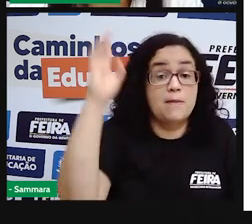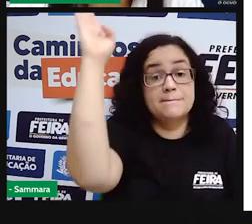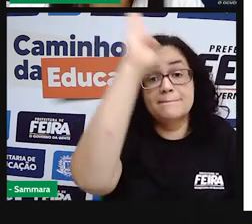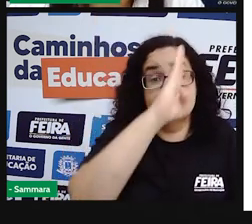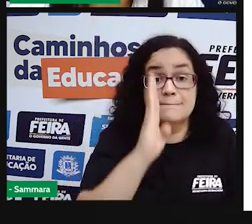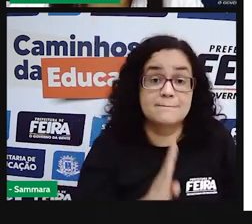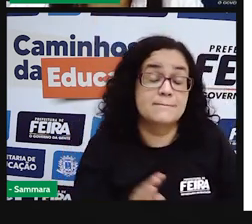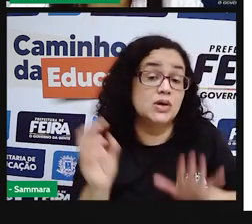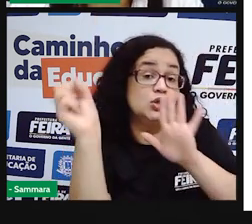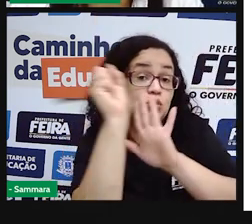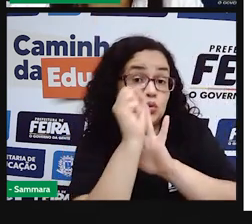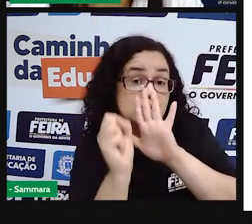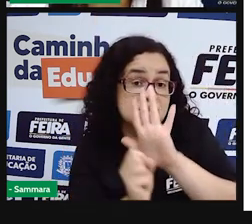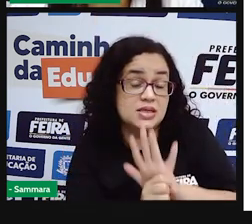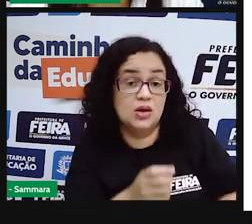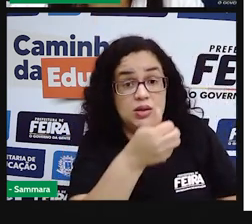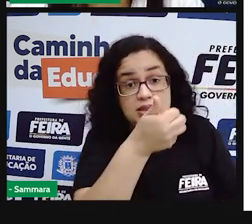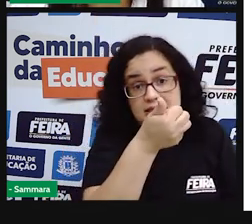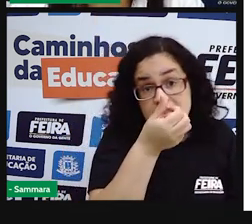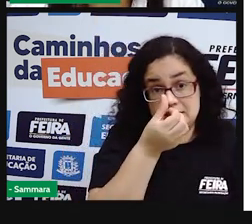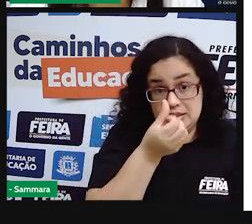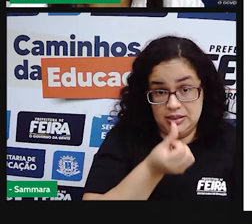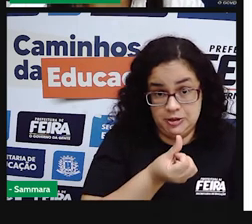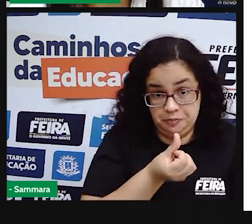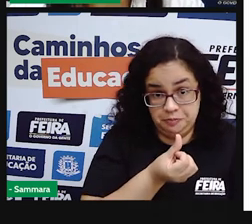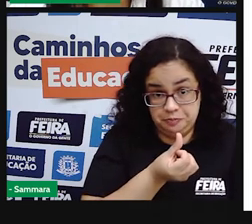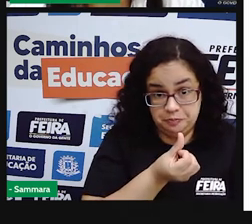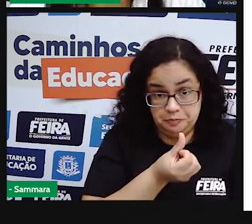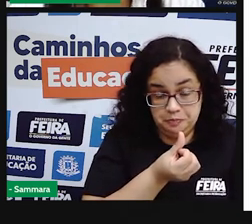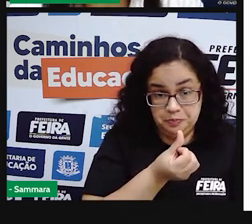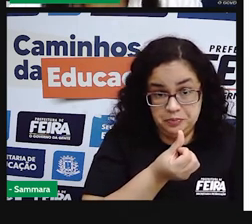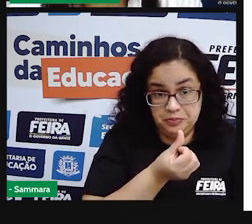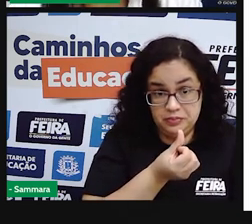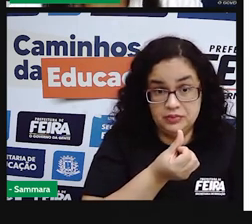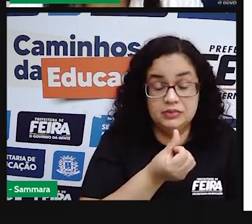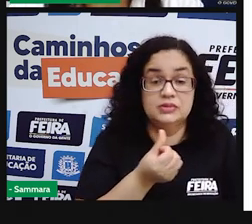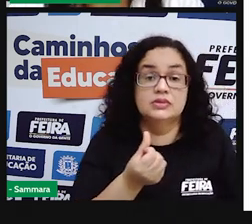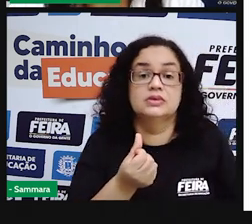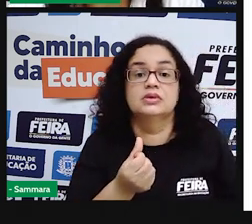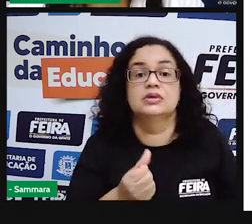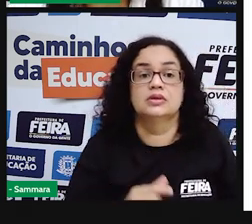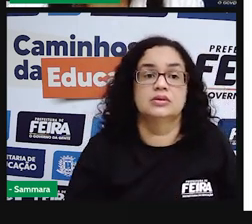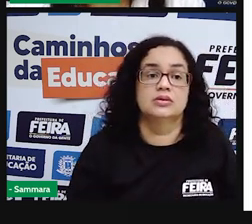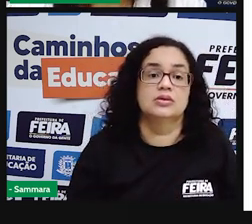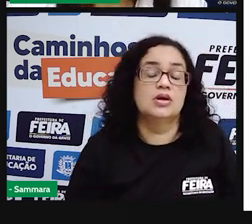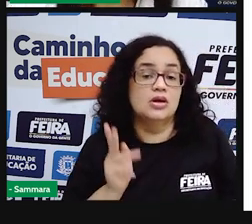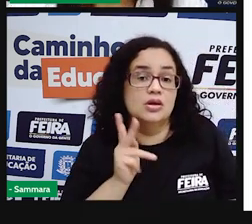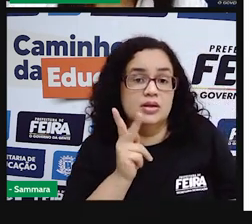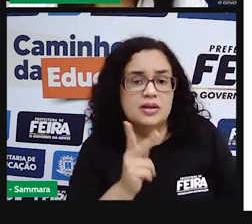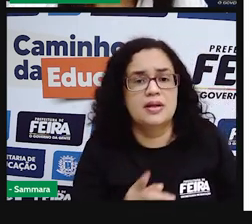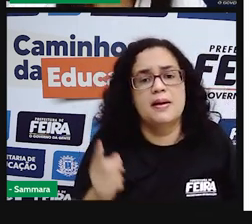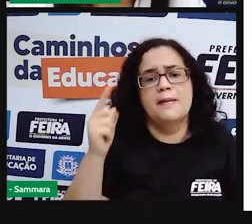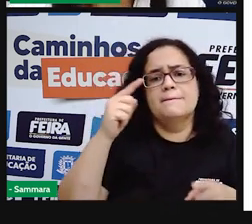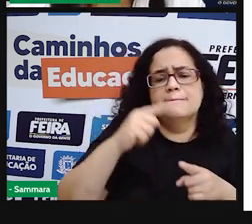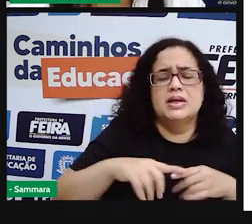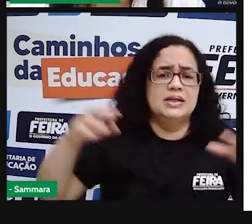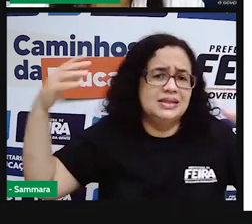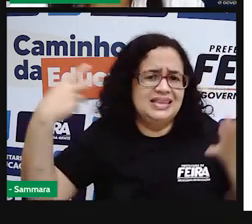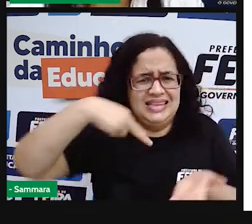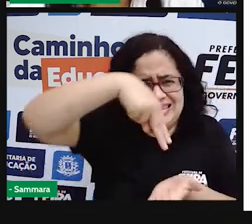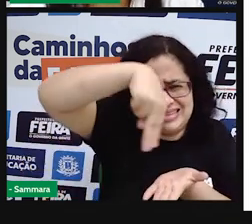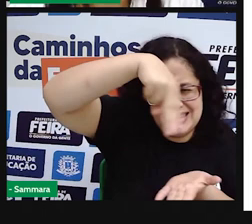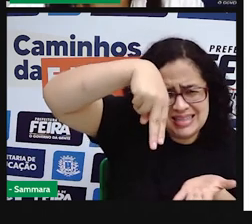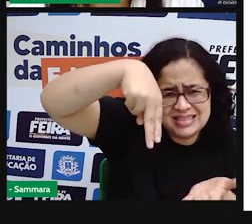século XVI. E aí, o índio, né, conversa: Dança da chuva? O